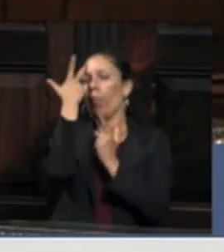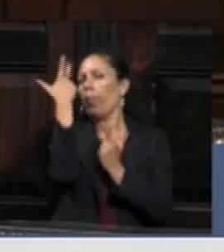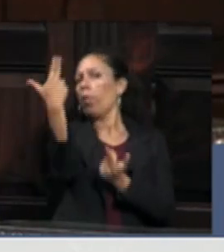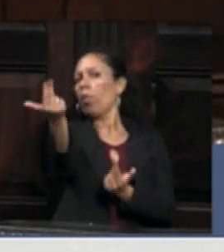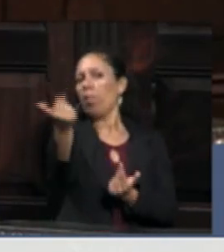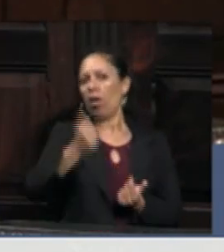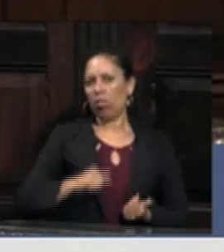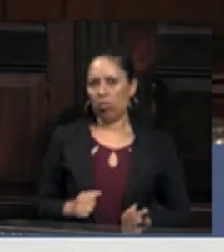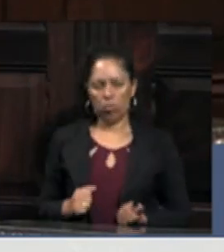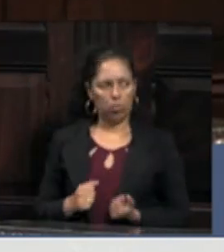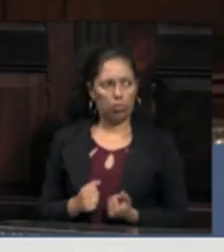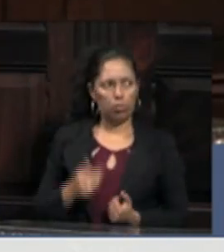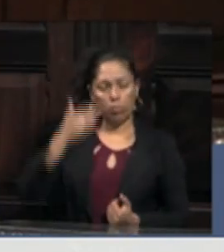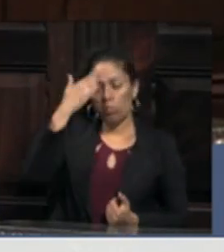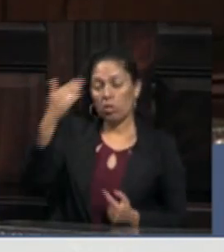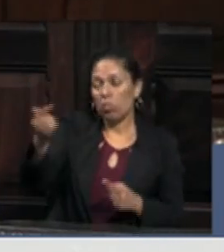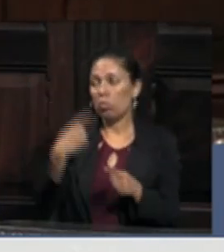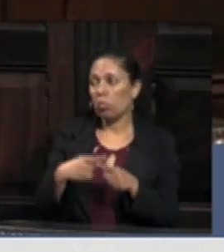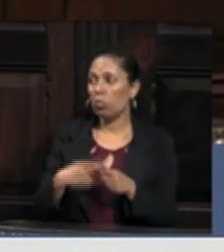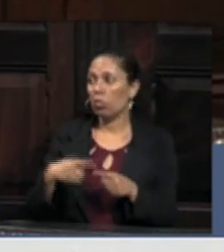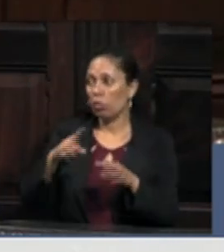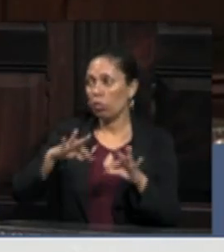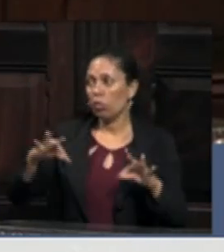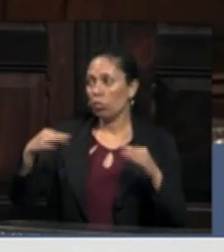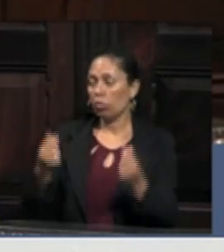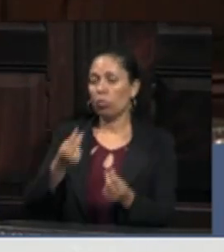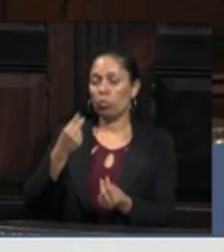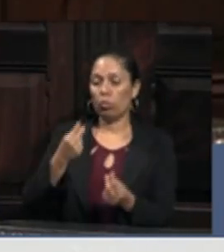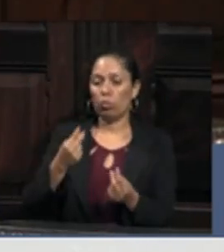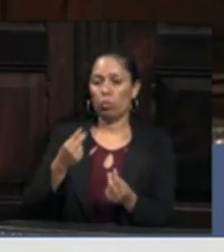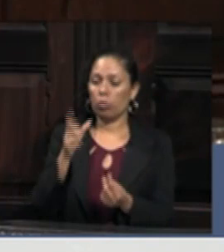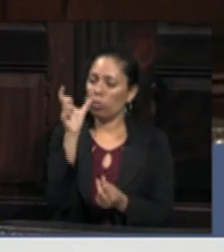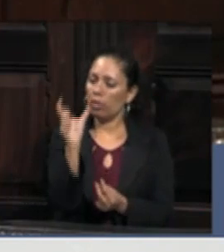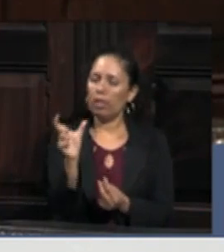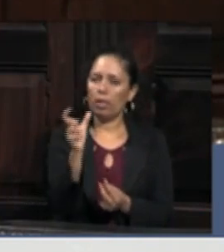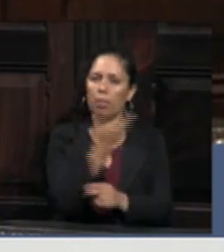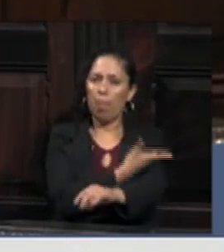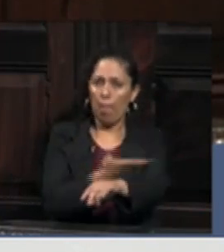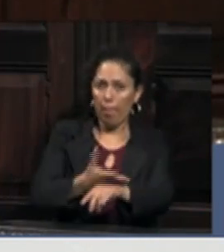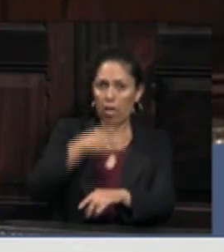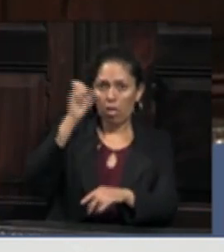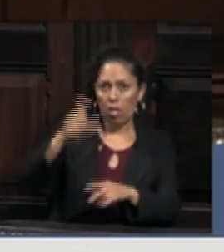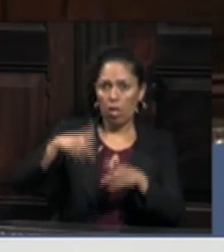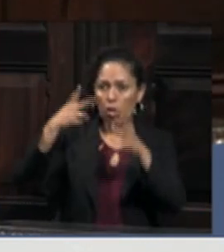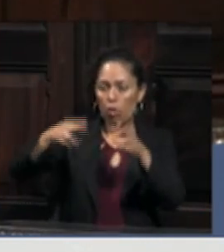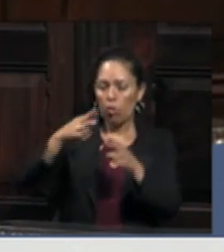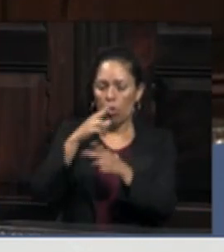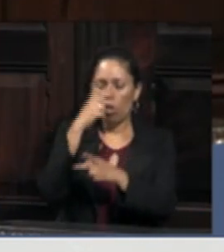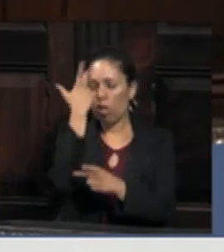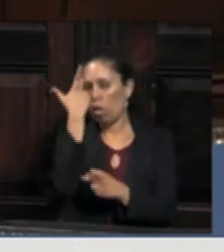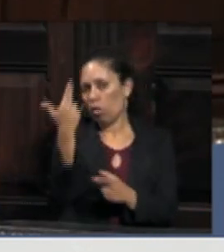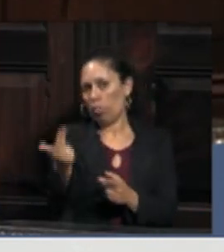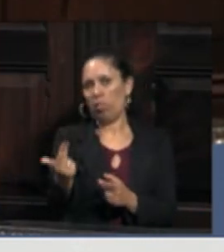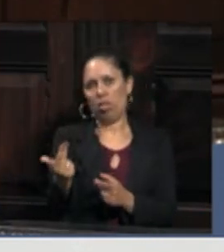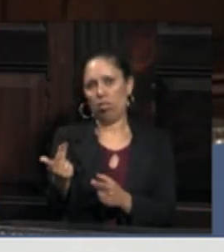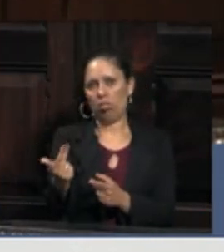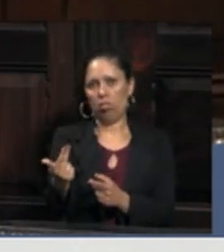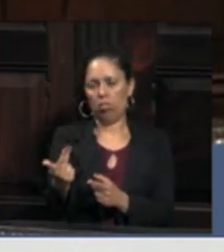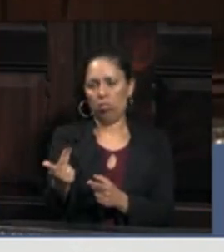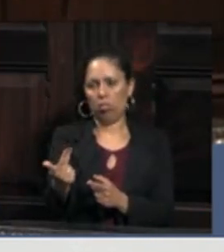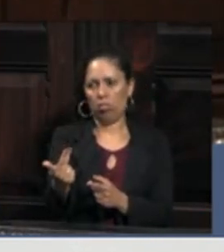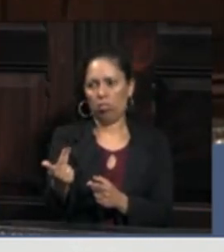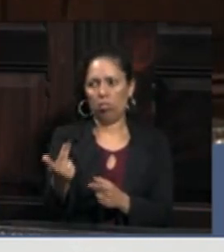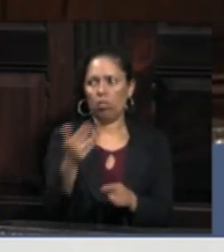Principalmente quando o pano de fundo da carta branca, que é uma peça orçamentária que não é